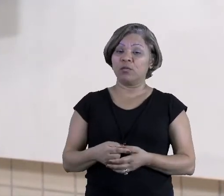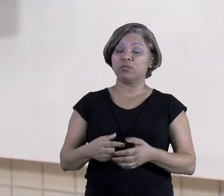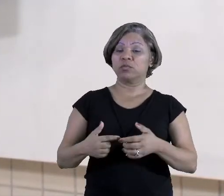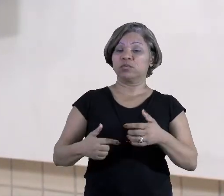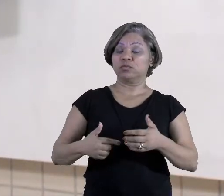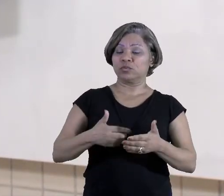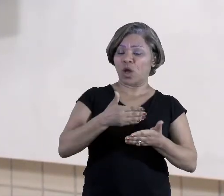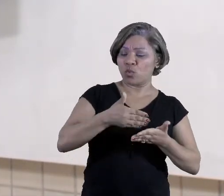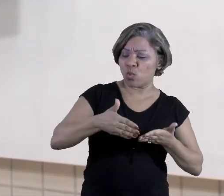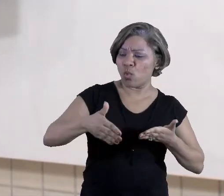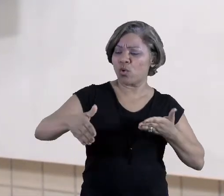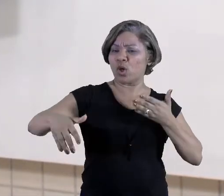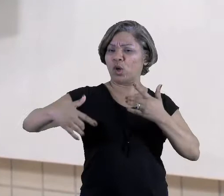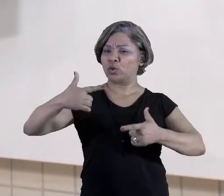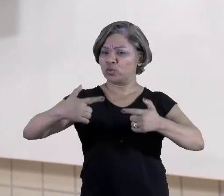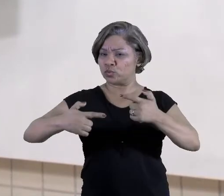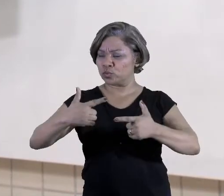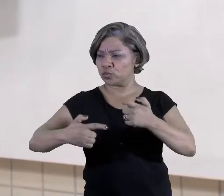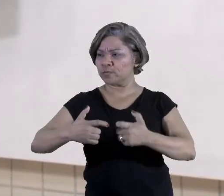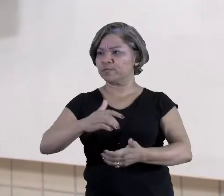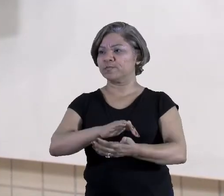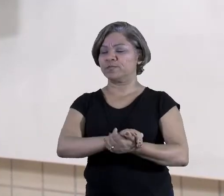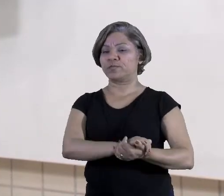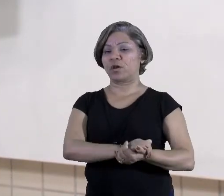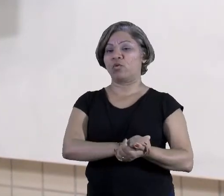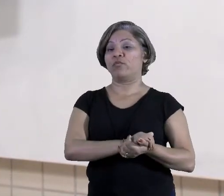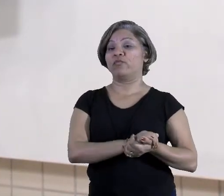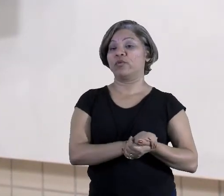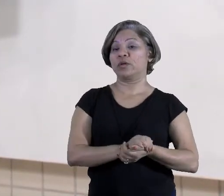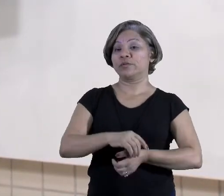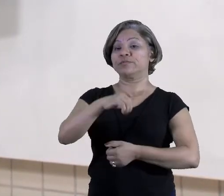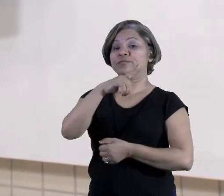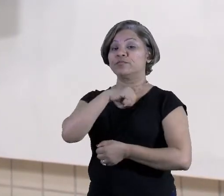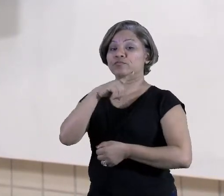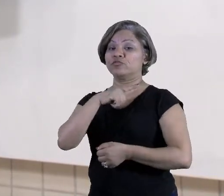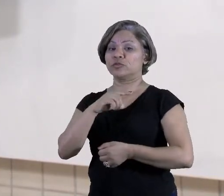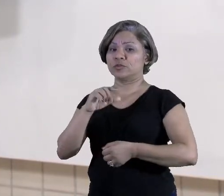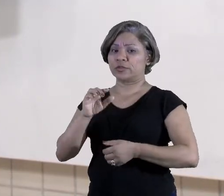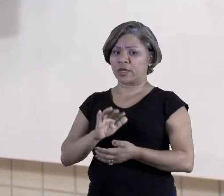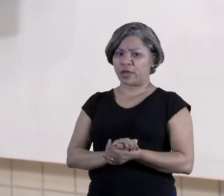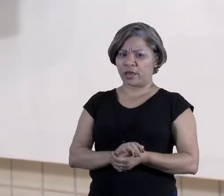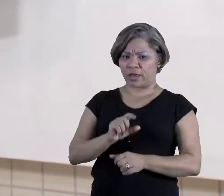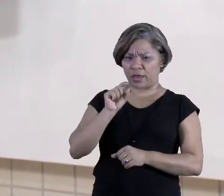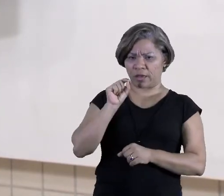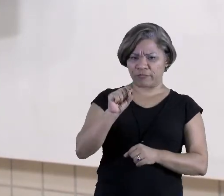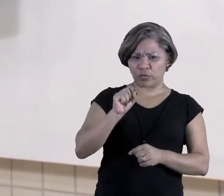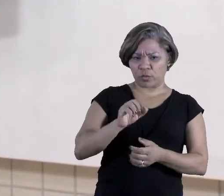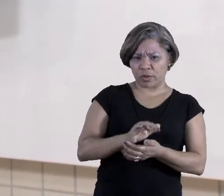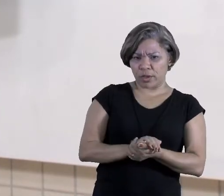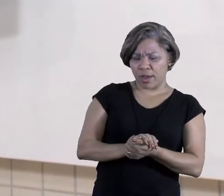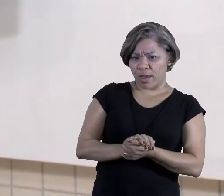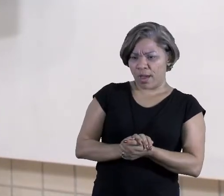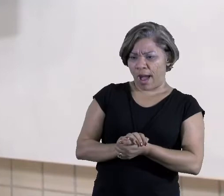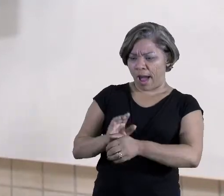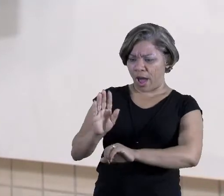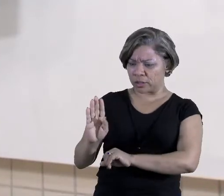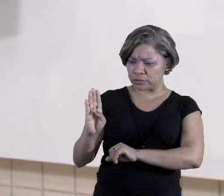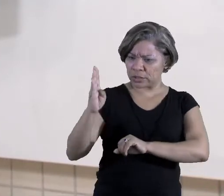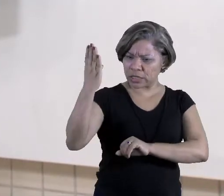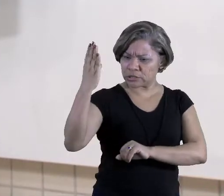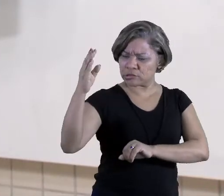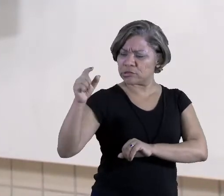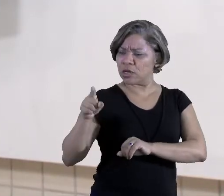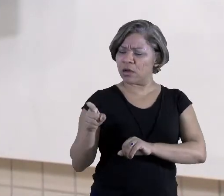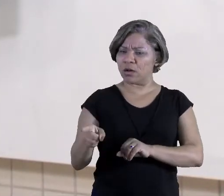vai ocorrer um episódio muito conhecido, que vai ser a traição do Capão. Contra o próprio exército colonial, que é de Portugal, os paulistas